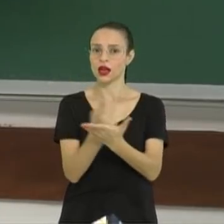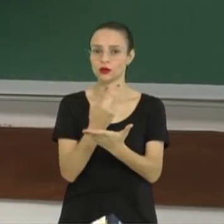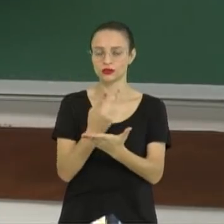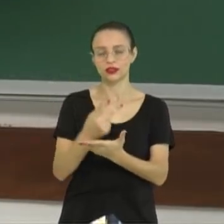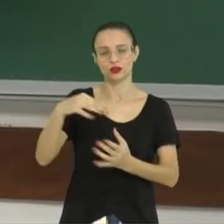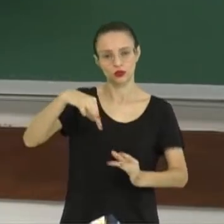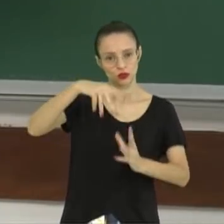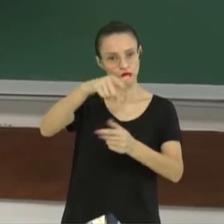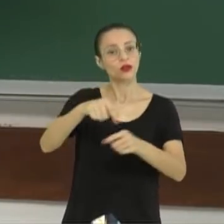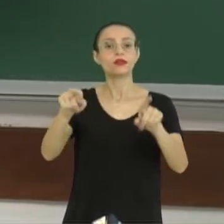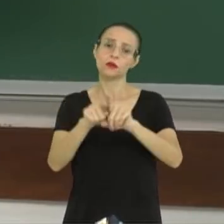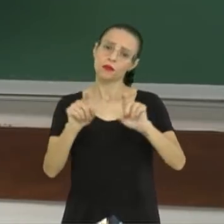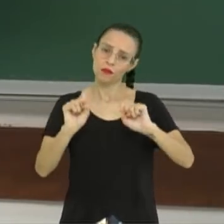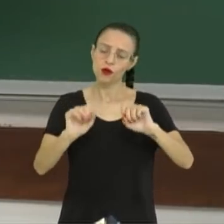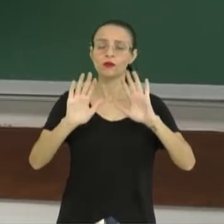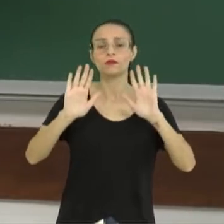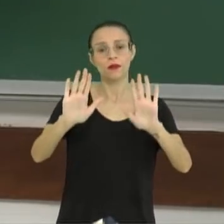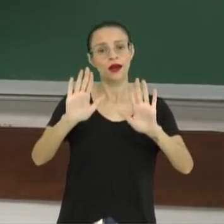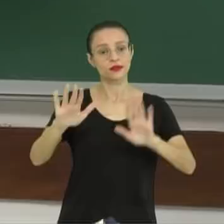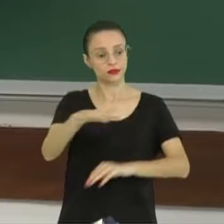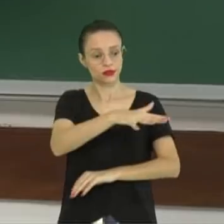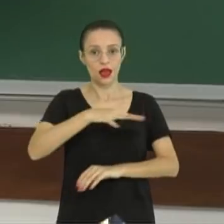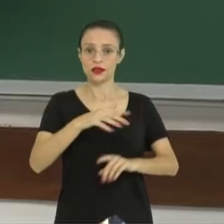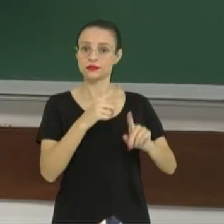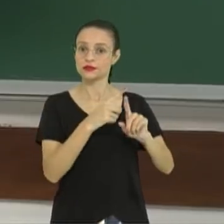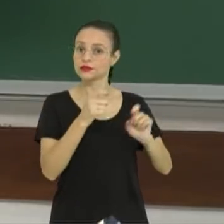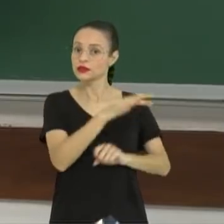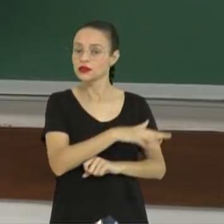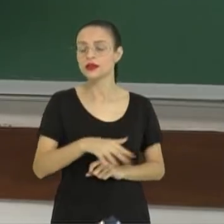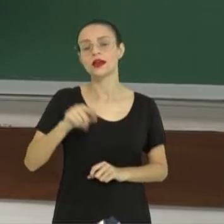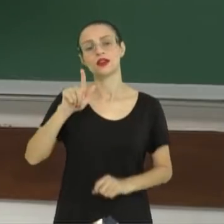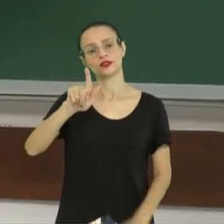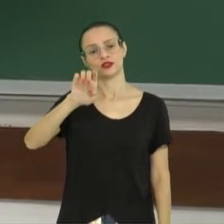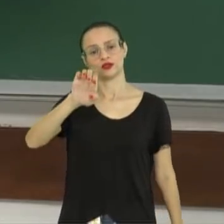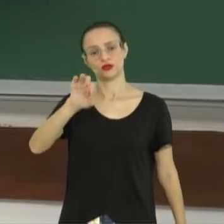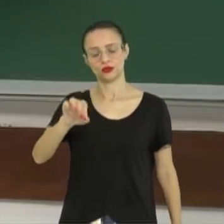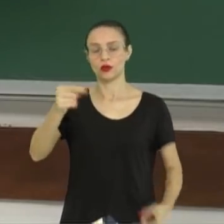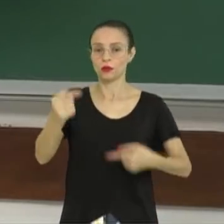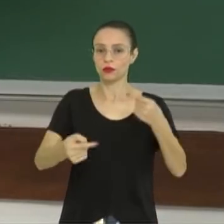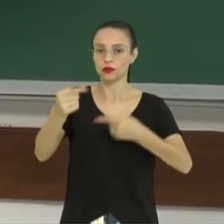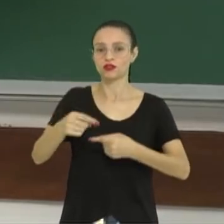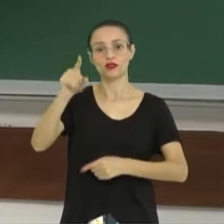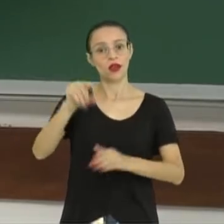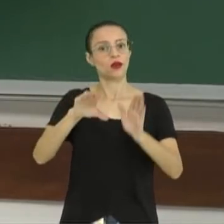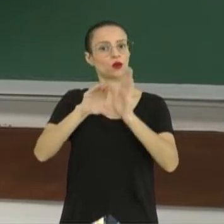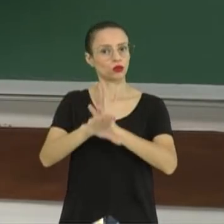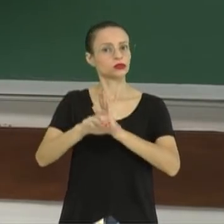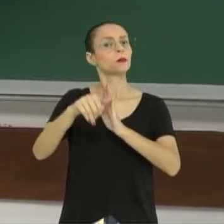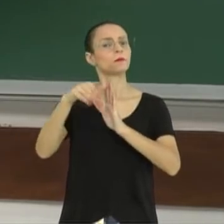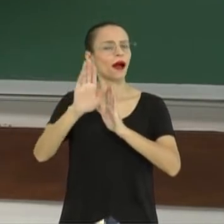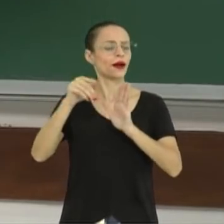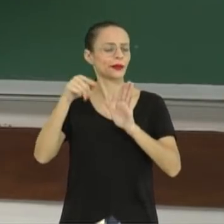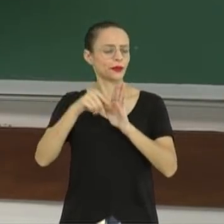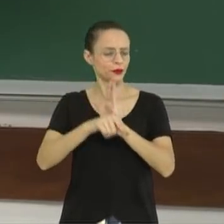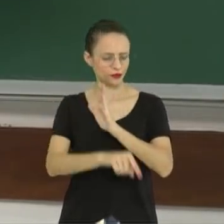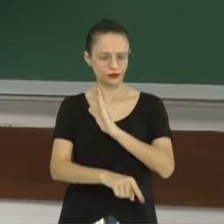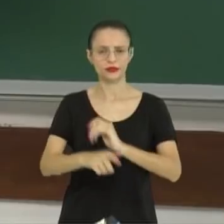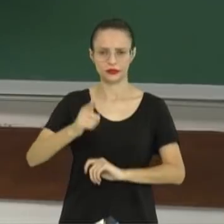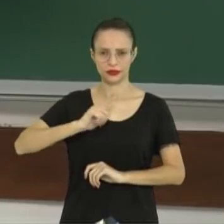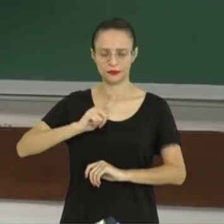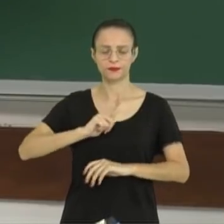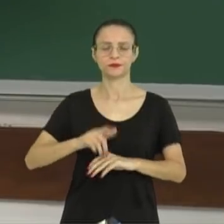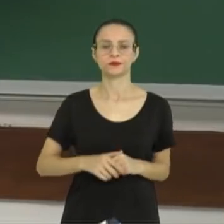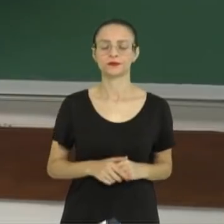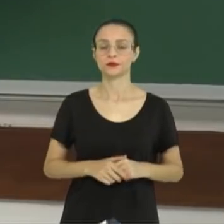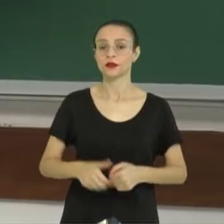Tá? Também pode ser, mas para a ciência, né, ela tem um conceito mais aprofundado. Então vamos começar falando